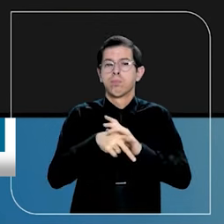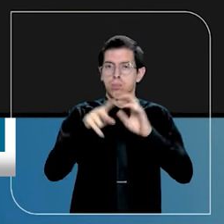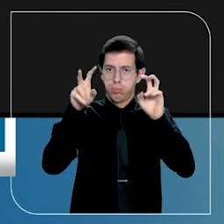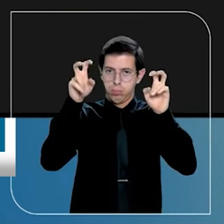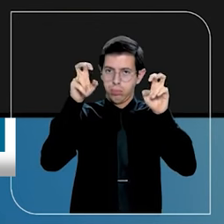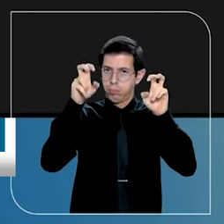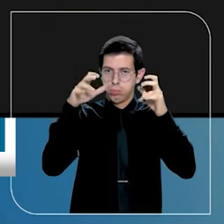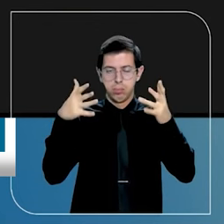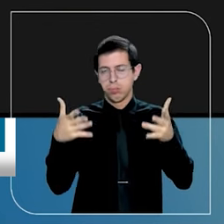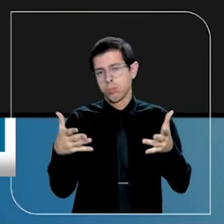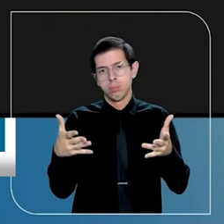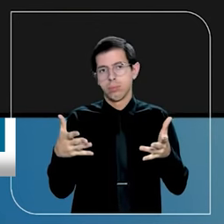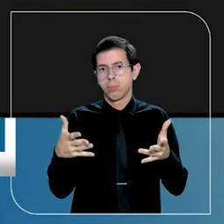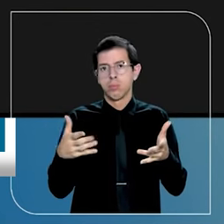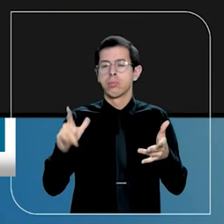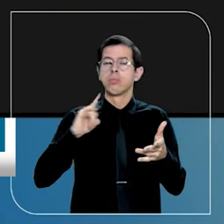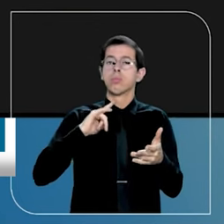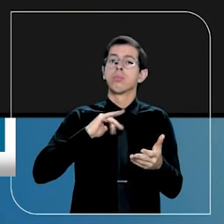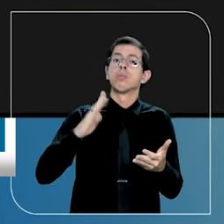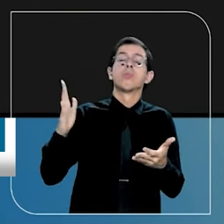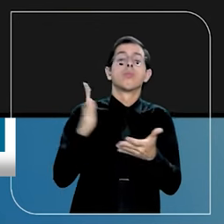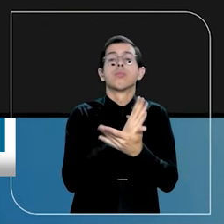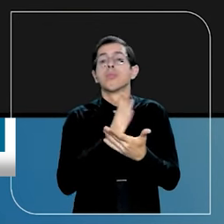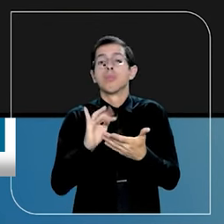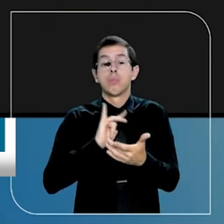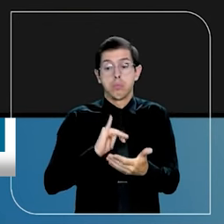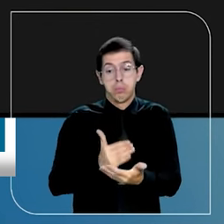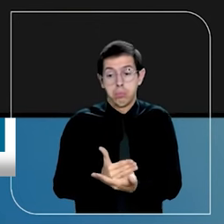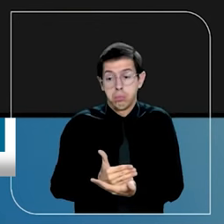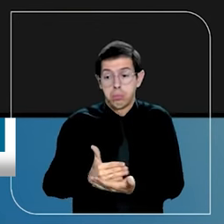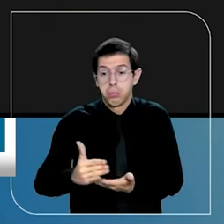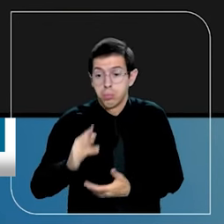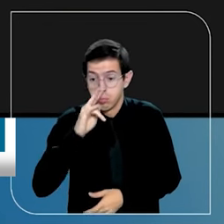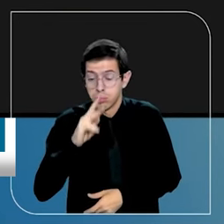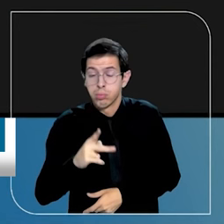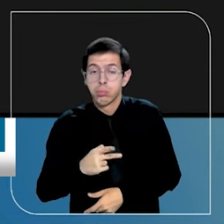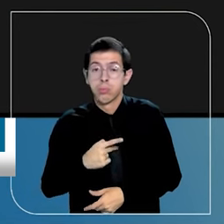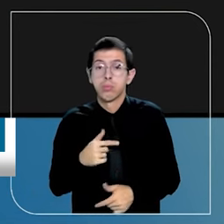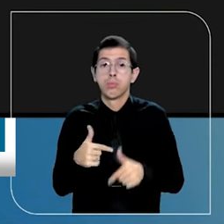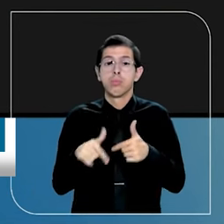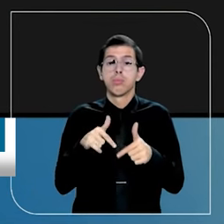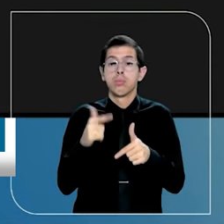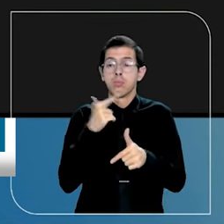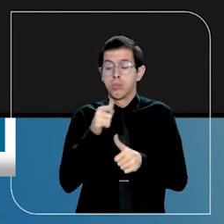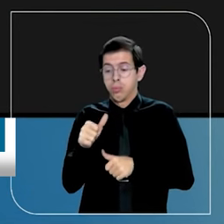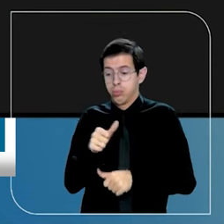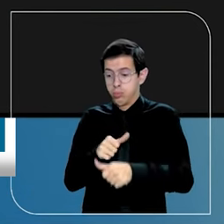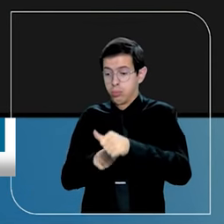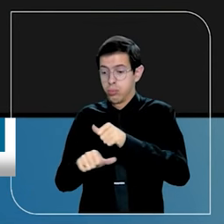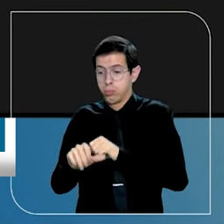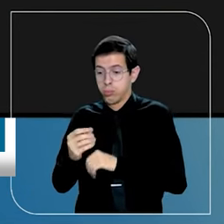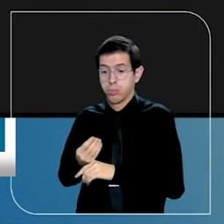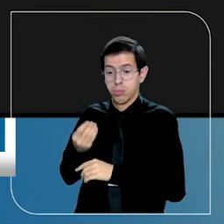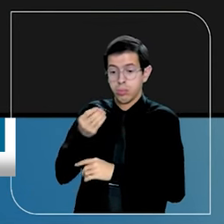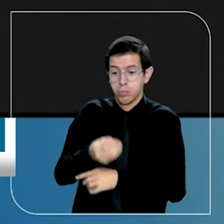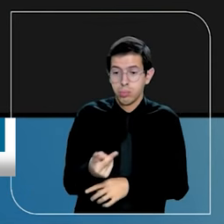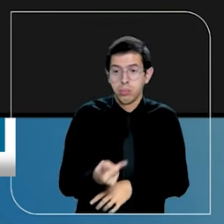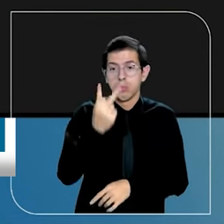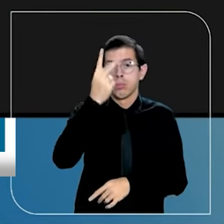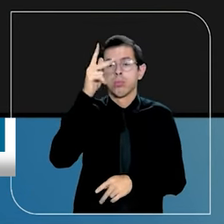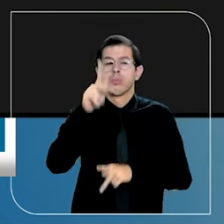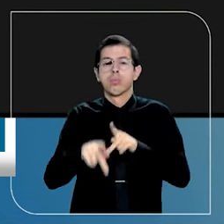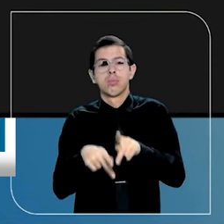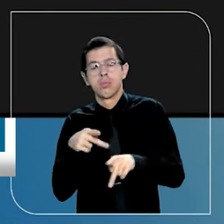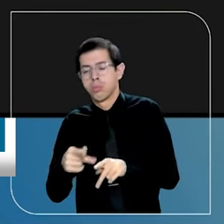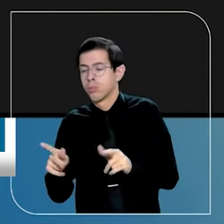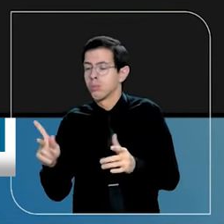têm alguma iniciativa de mudar, trazendo valor público, seja ao público